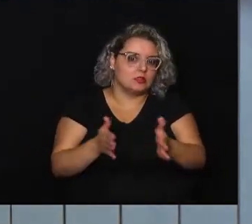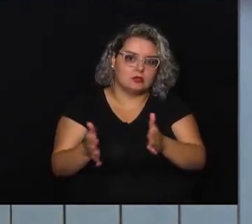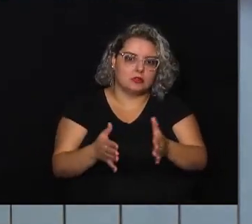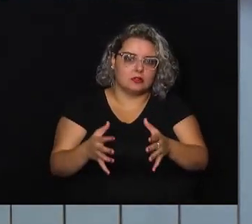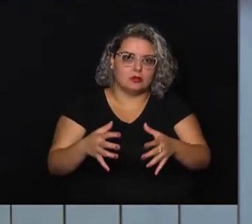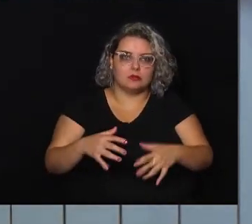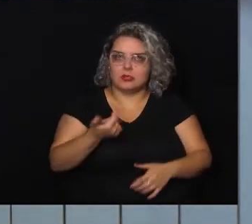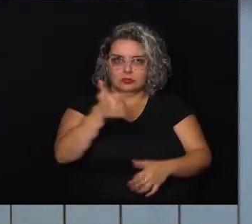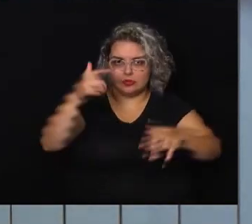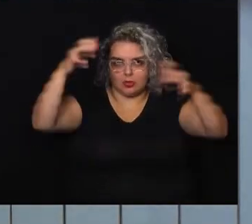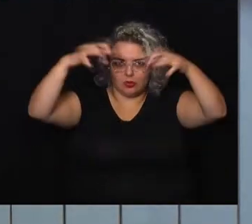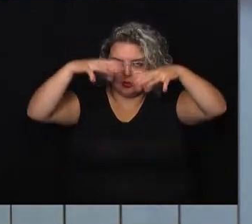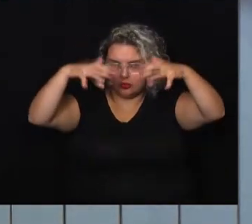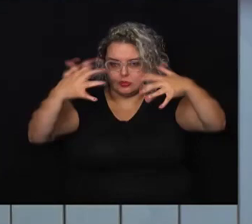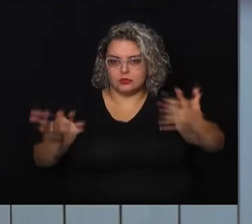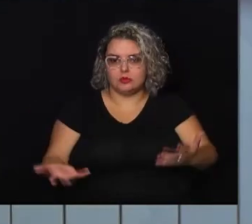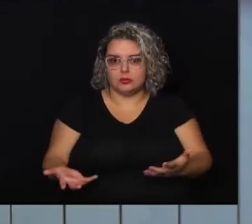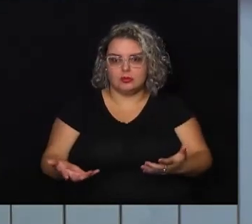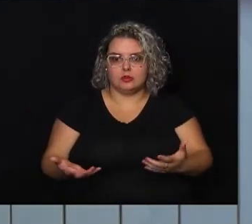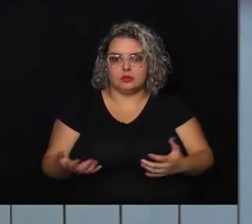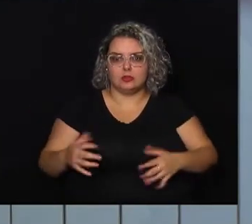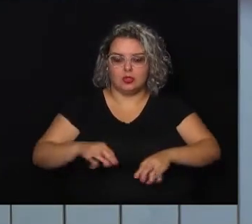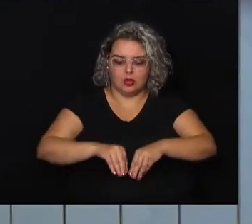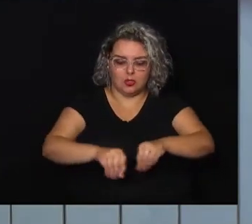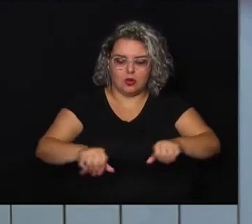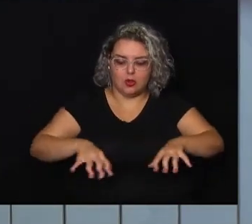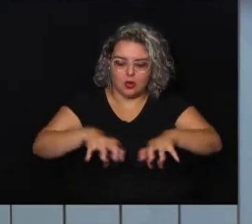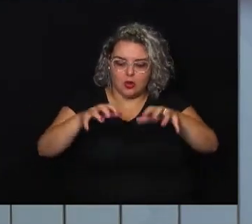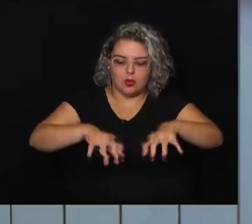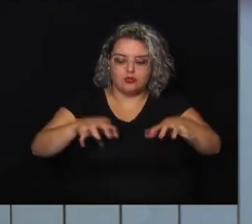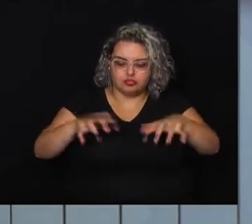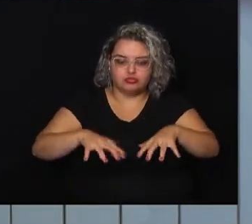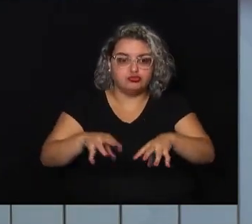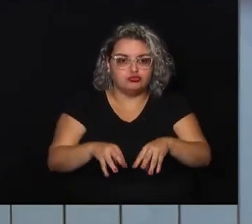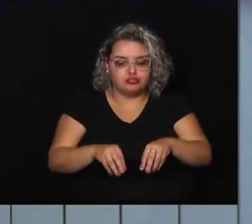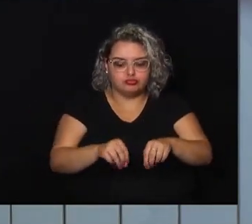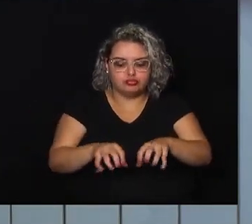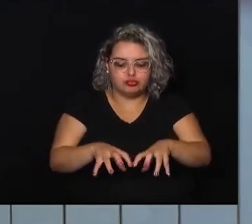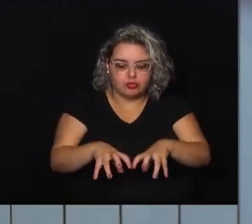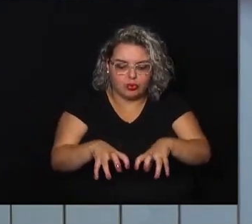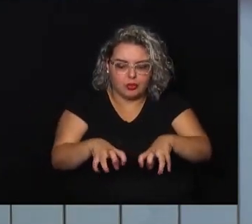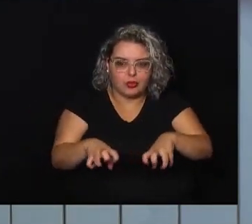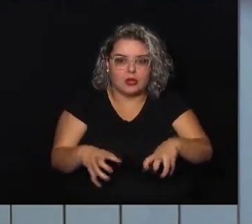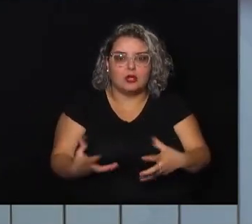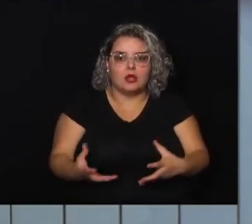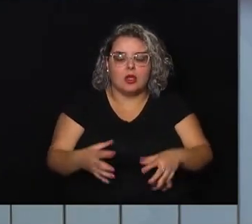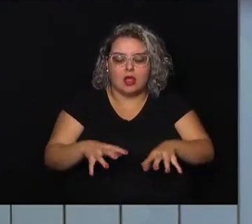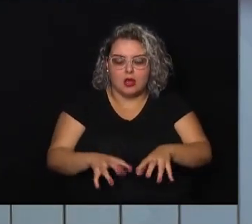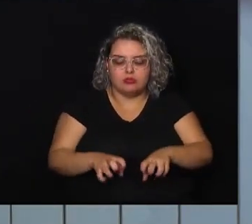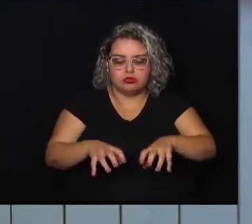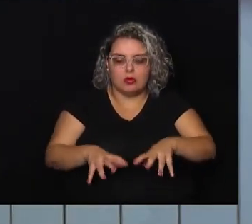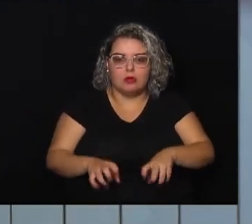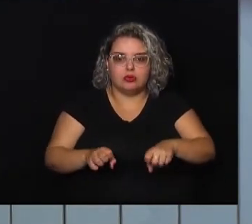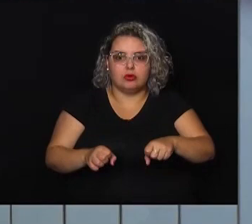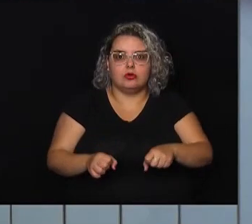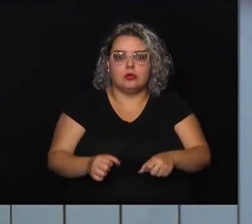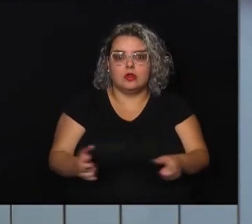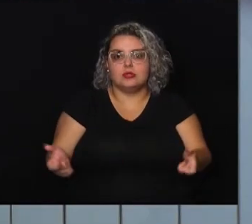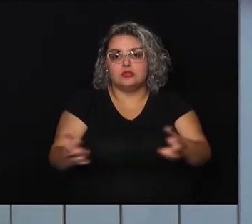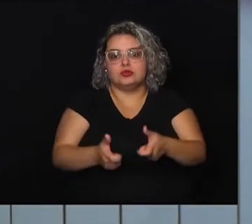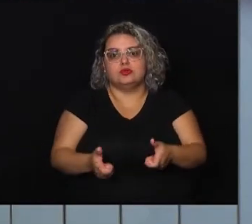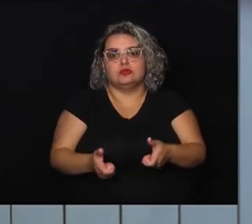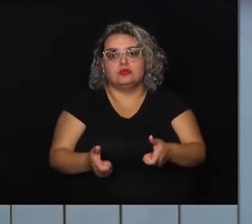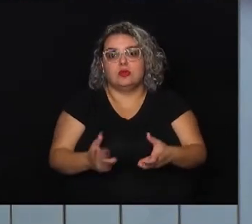seca, que foi o encharcamento do solo. O solo encharcado acaba diminuindo a resistência